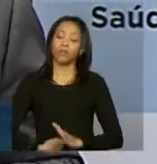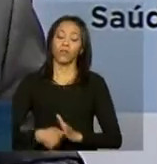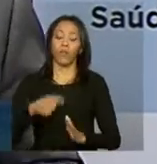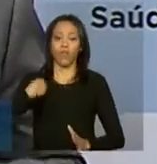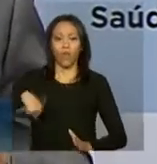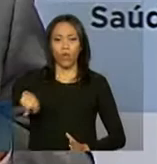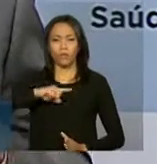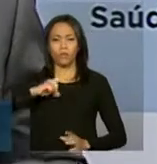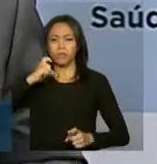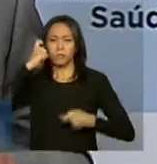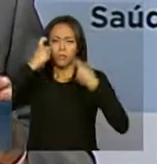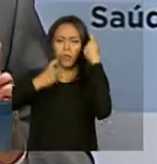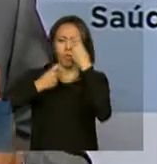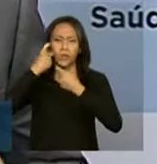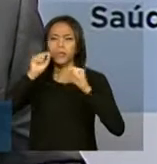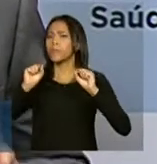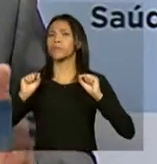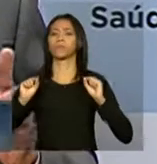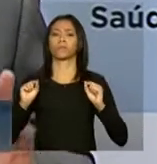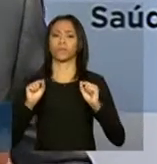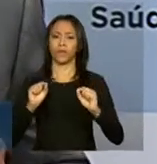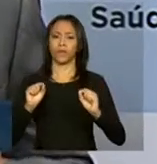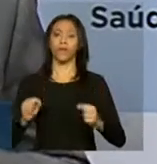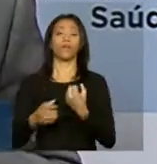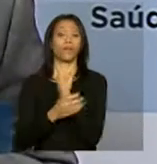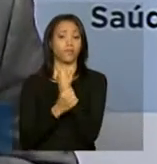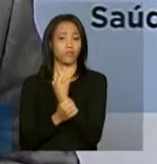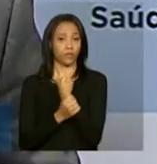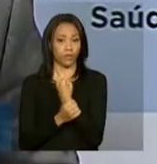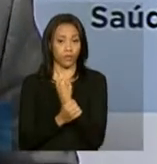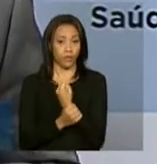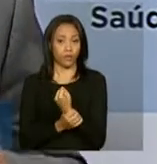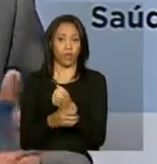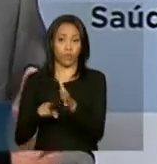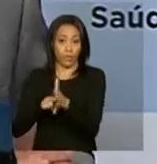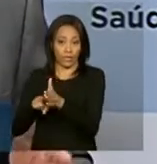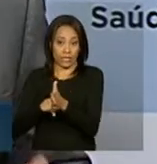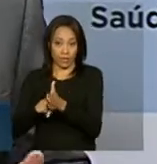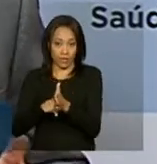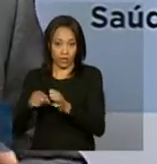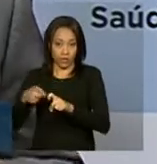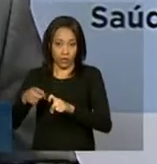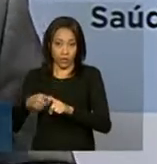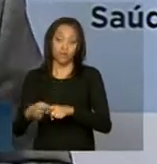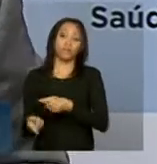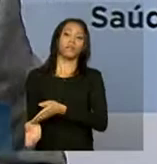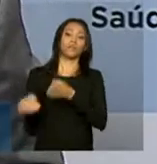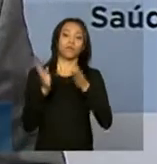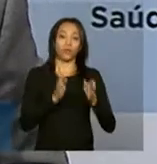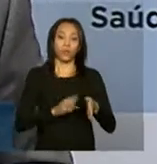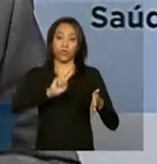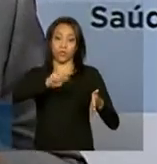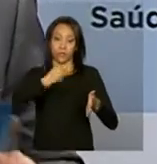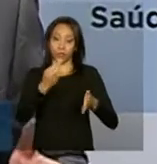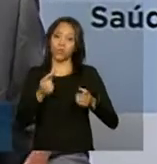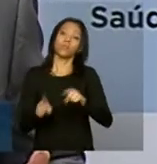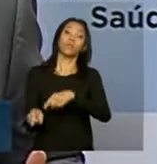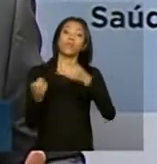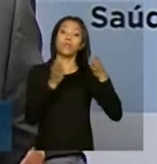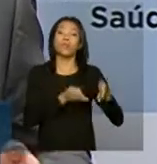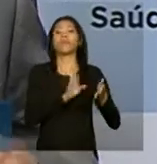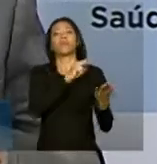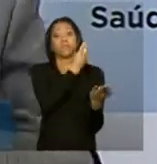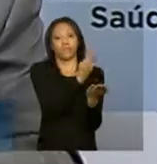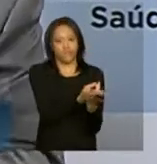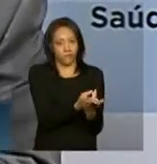grande preocupação é garantir o exame, a cirurgia, a internação para o usuário. Isso está em primeiro